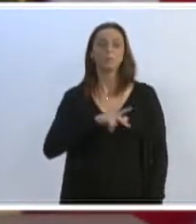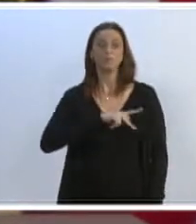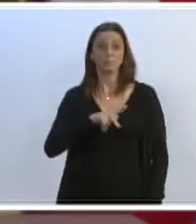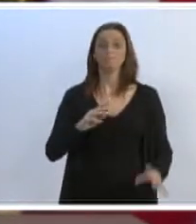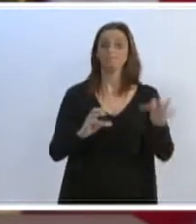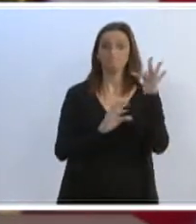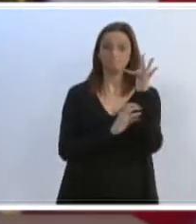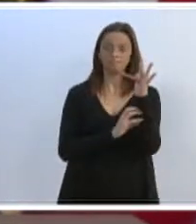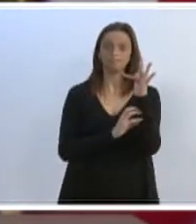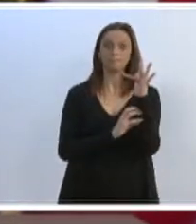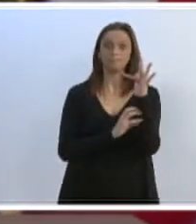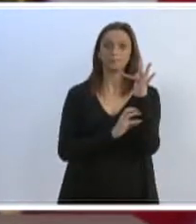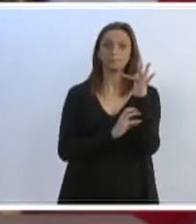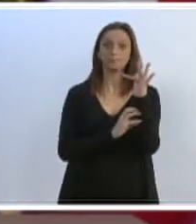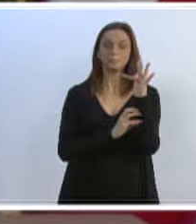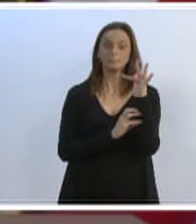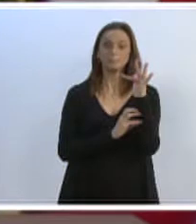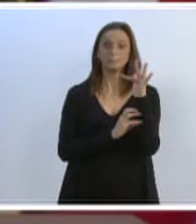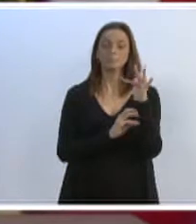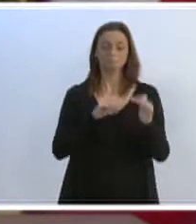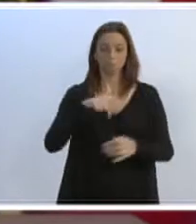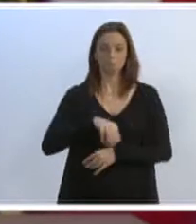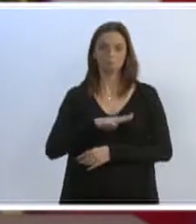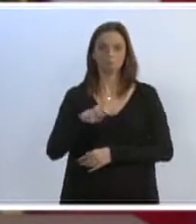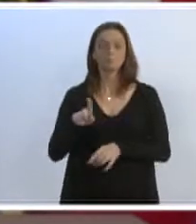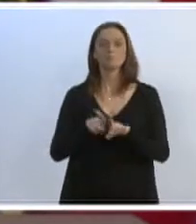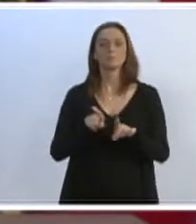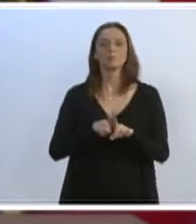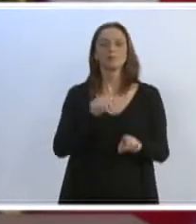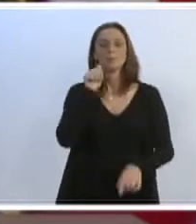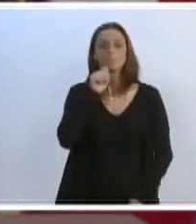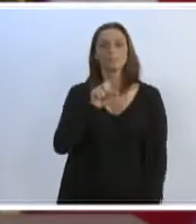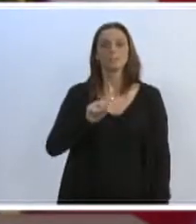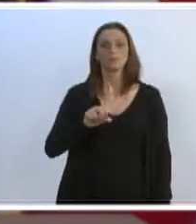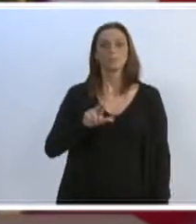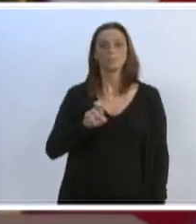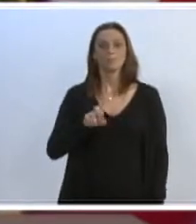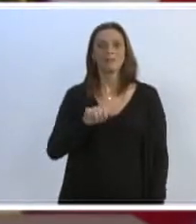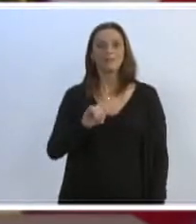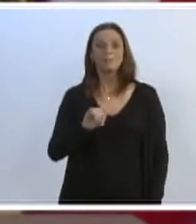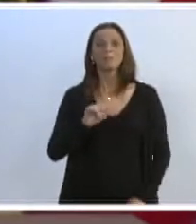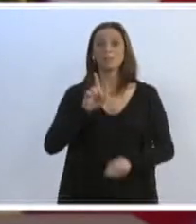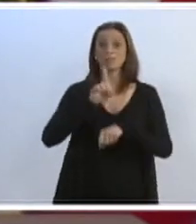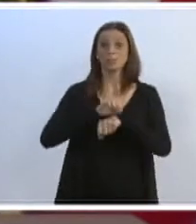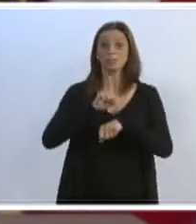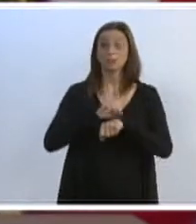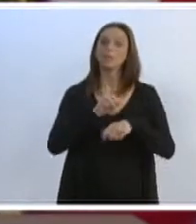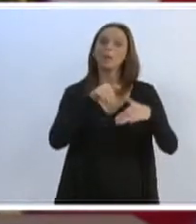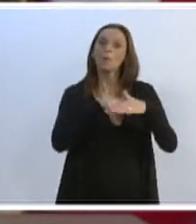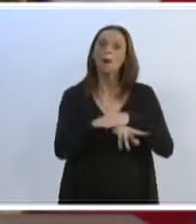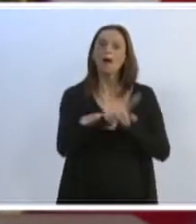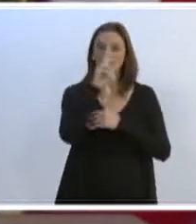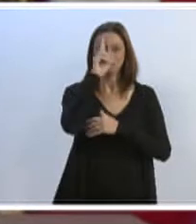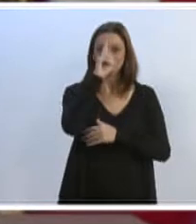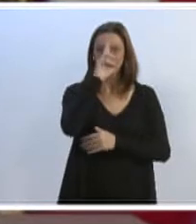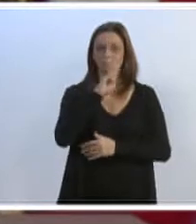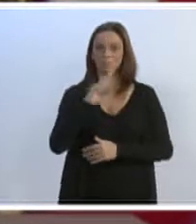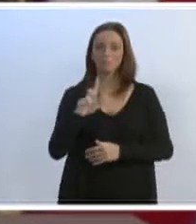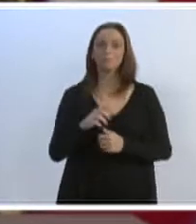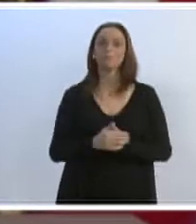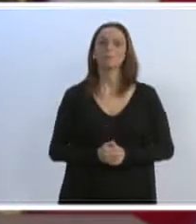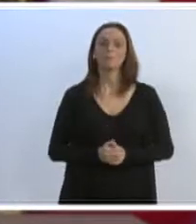desse certificado, eu gostaria de convidar os ex-presidentes da Fundação Cultural para que viessem aqui na frente comigo para fazer essa entrega. Seu Ivo, senhora Marlene e professor